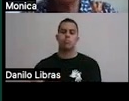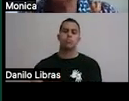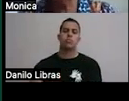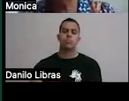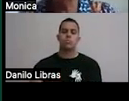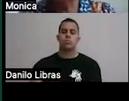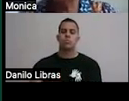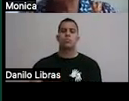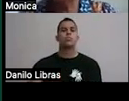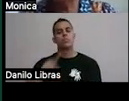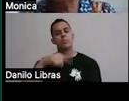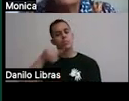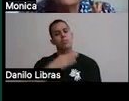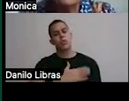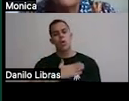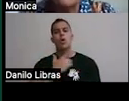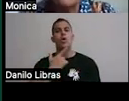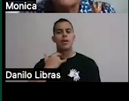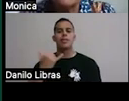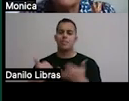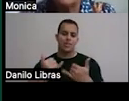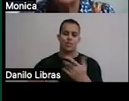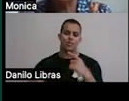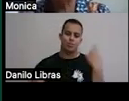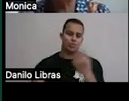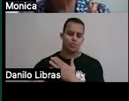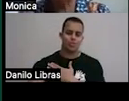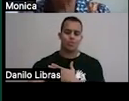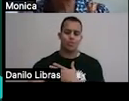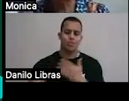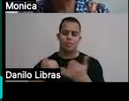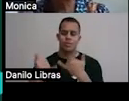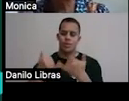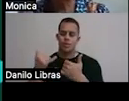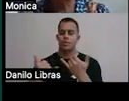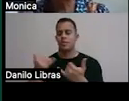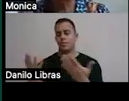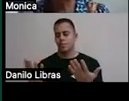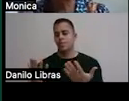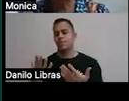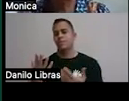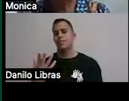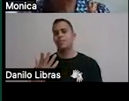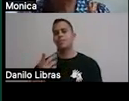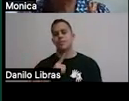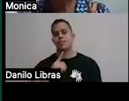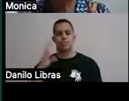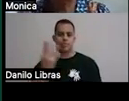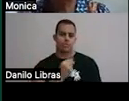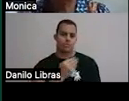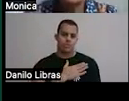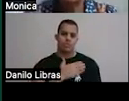não vai querer jogar. Todo mundo gosta de brincar com um jogo, como se fosse amarelinha, e todo mundo se diverte bastante com esse